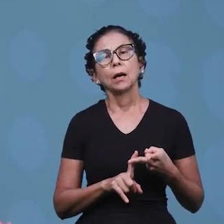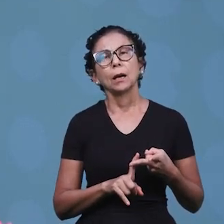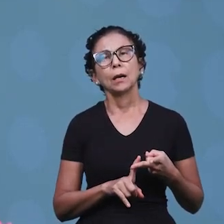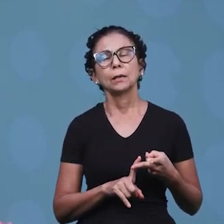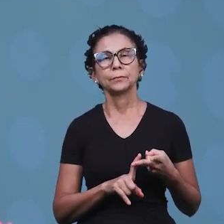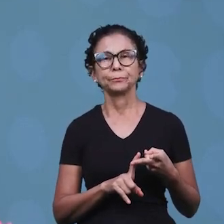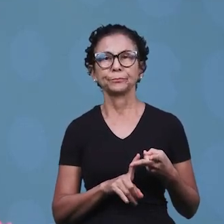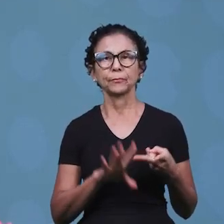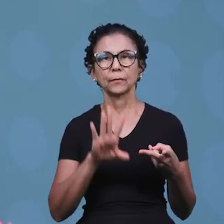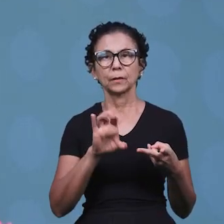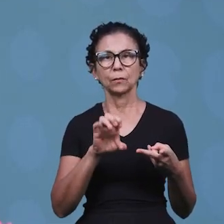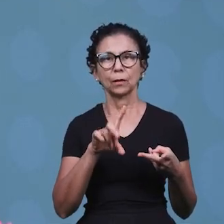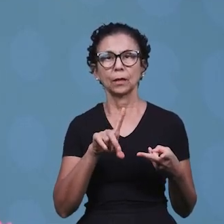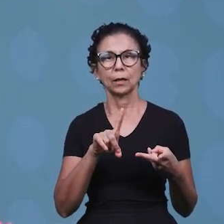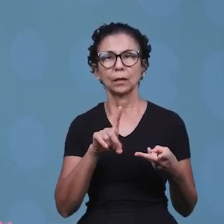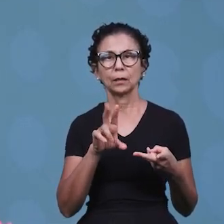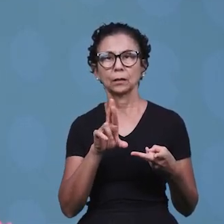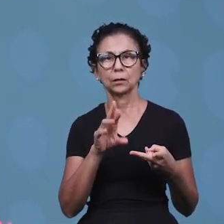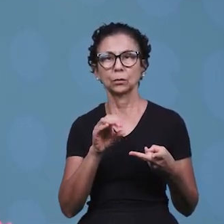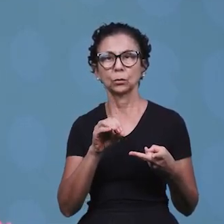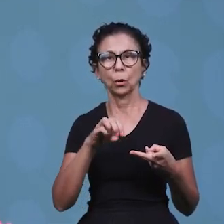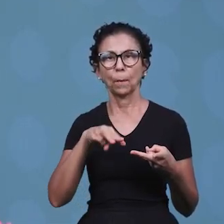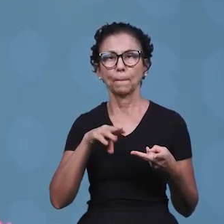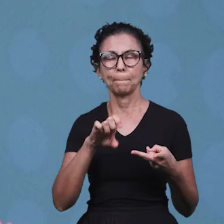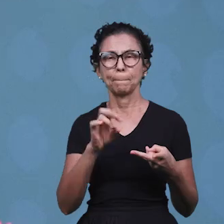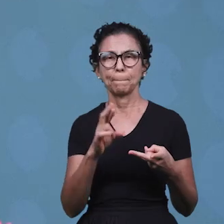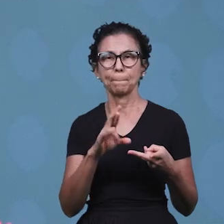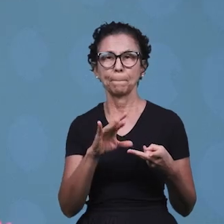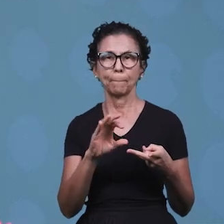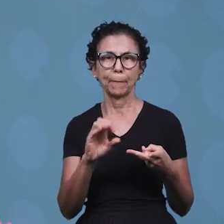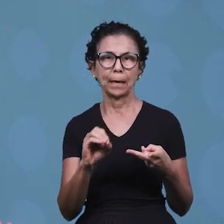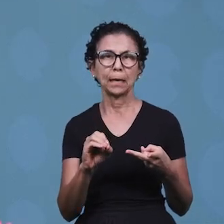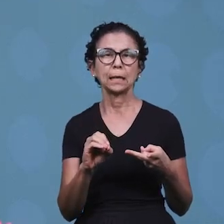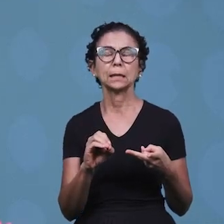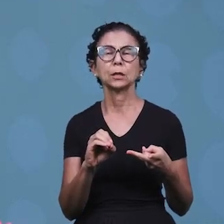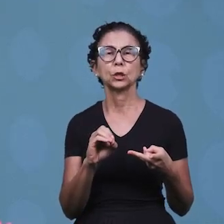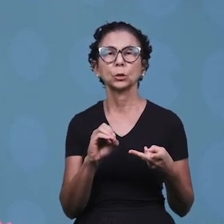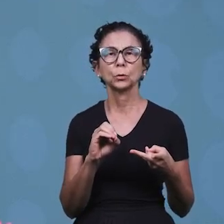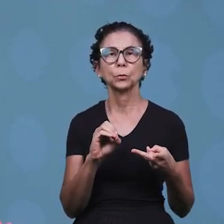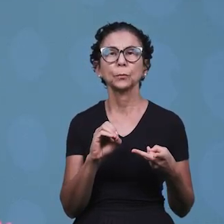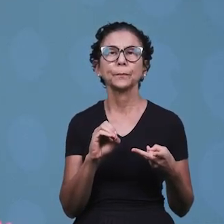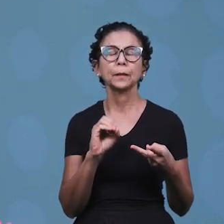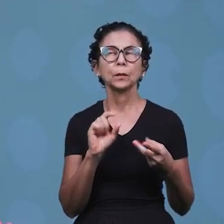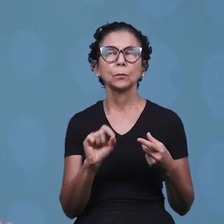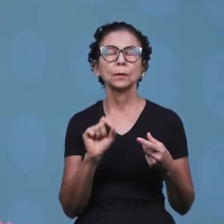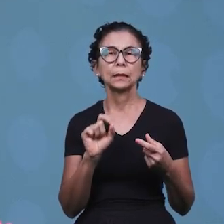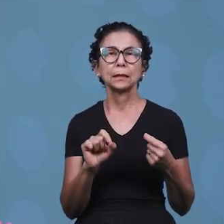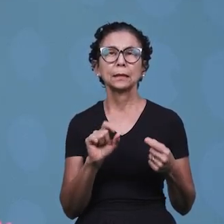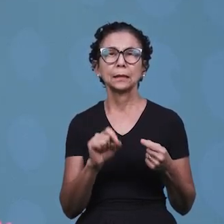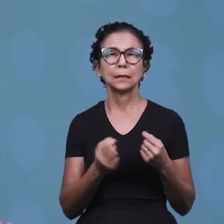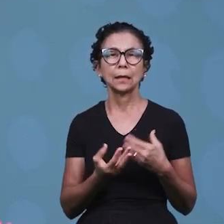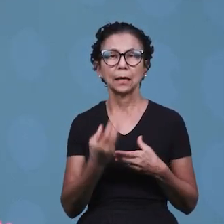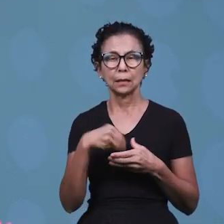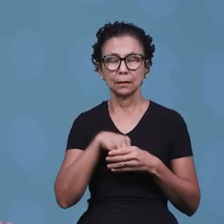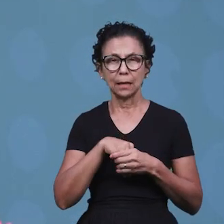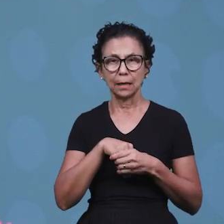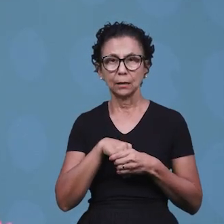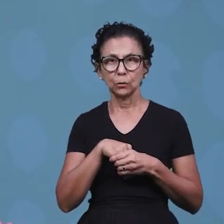está ligada à formação do endométrio, né? Que é a camada ali interior do